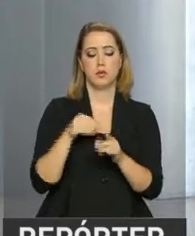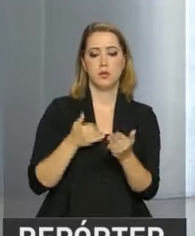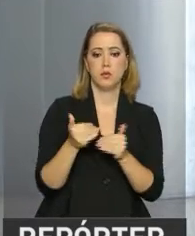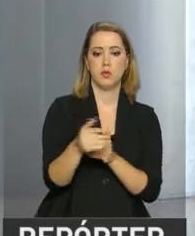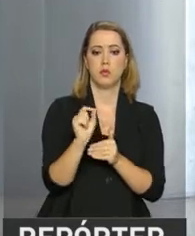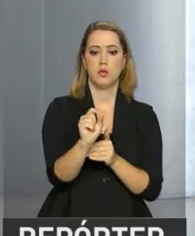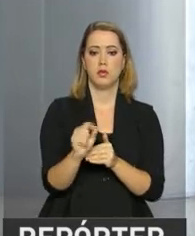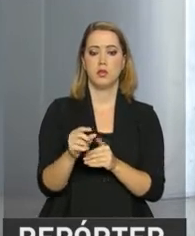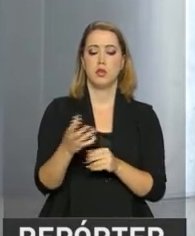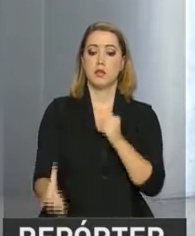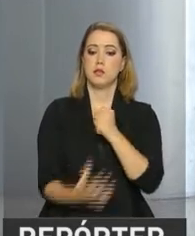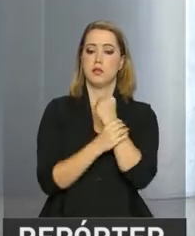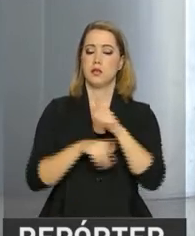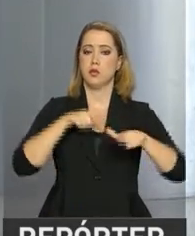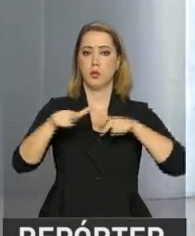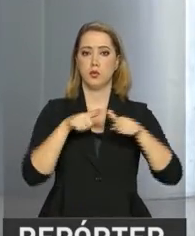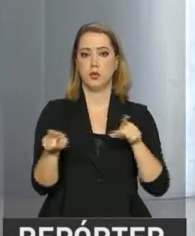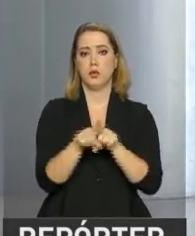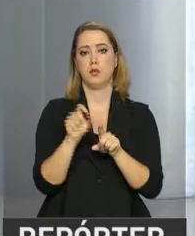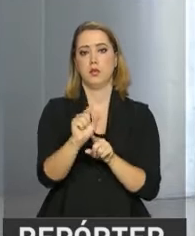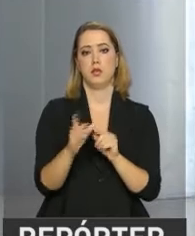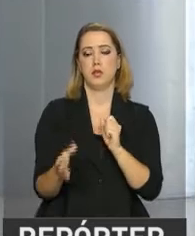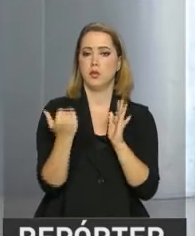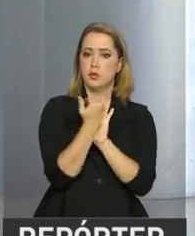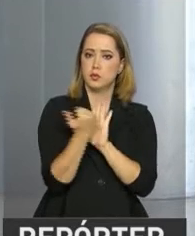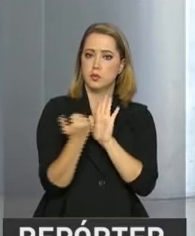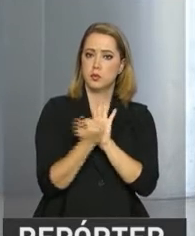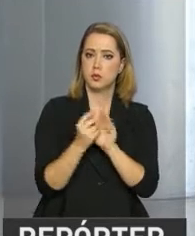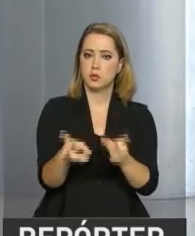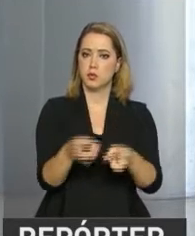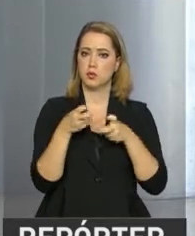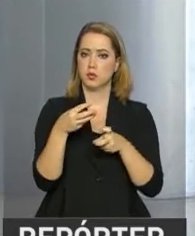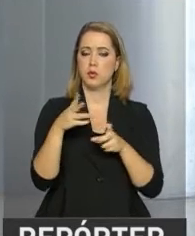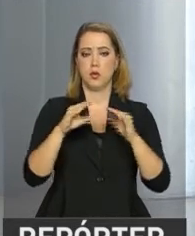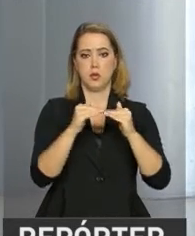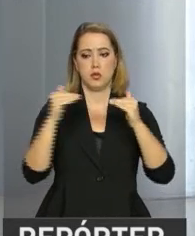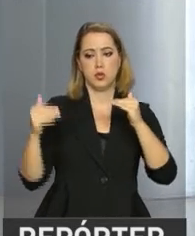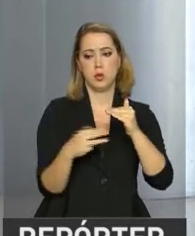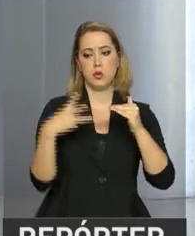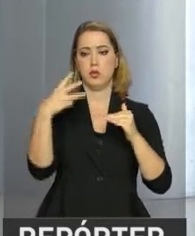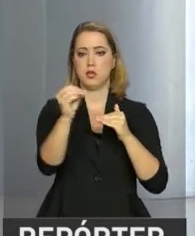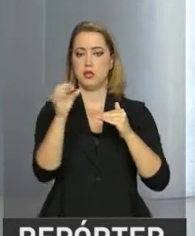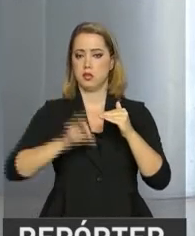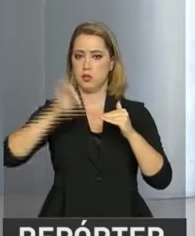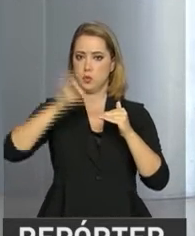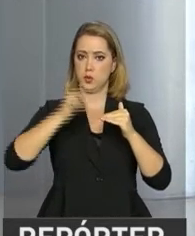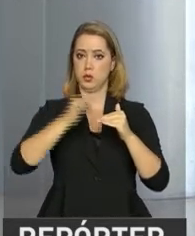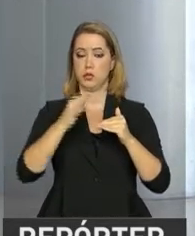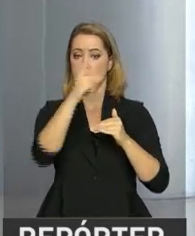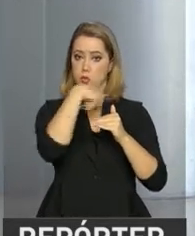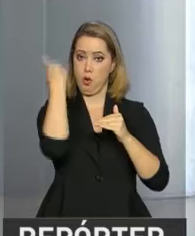seguro emprego e se aquele programa que prevê que as empresas possam diminuir 30% da carga horária e também 30%